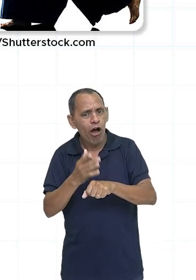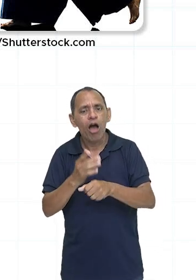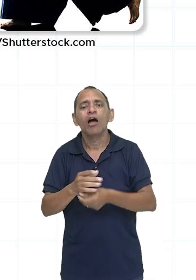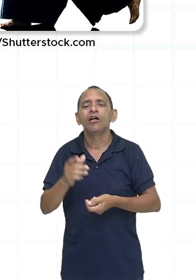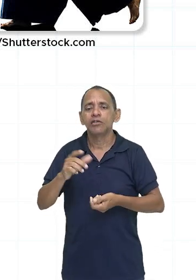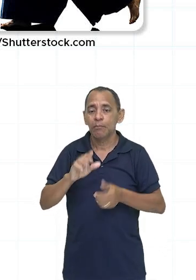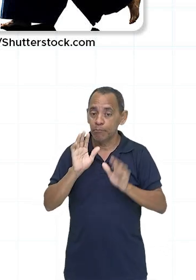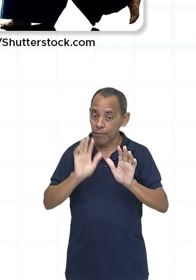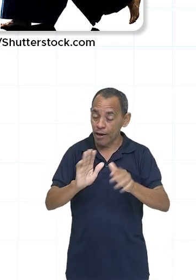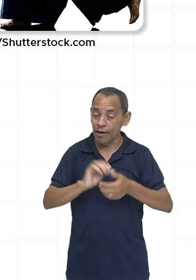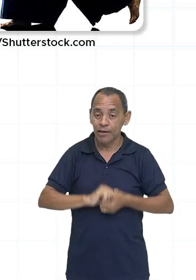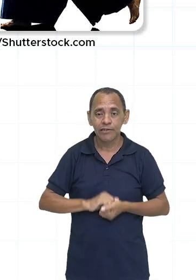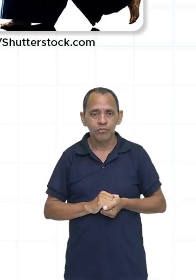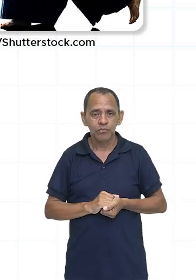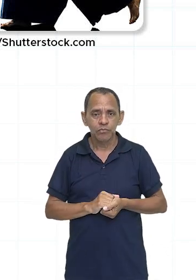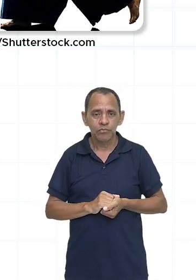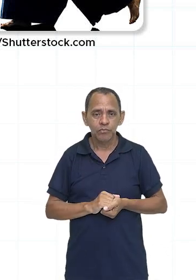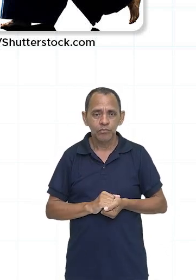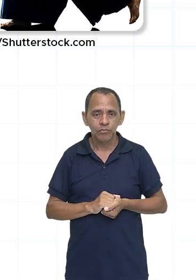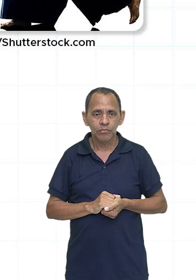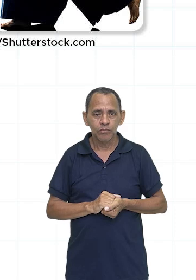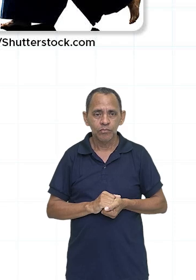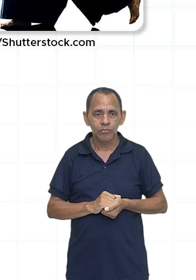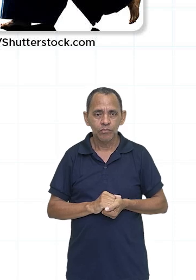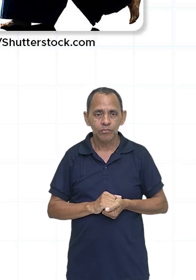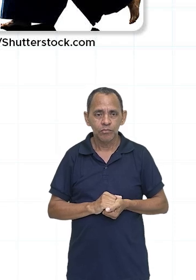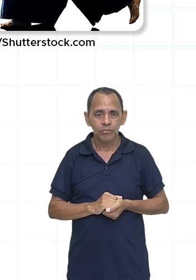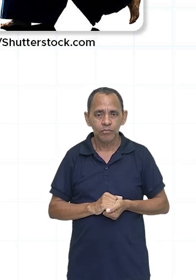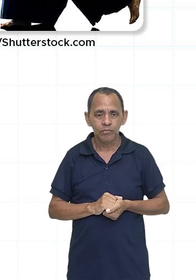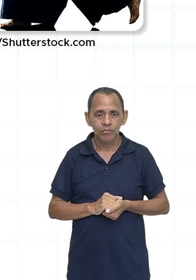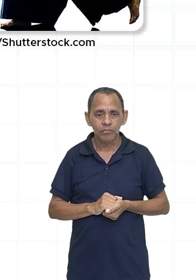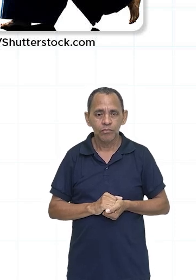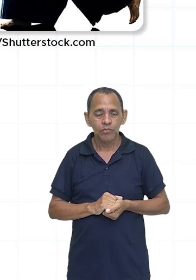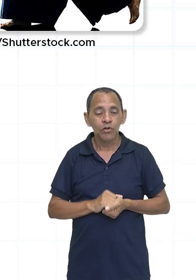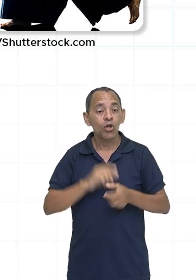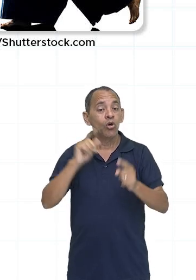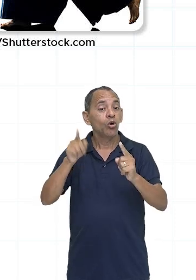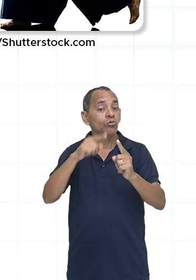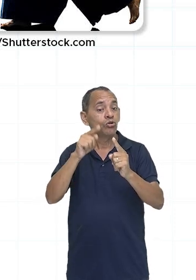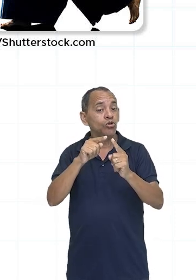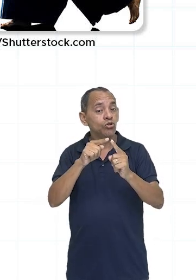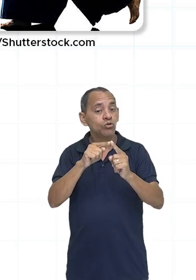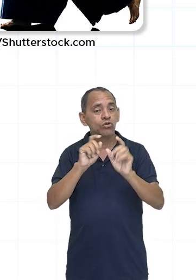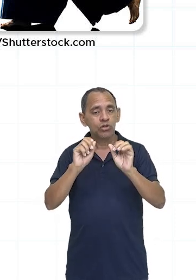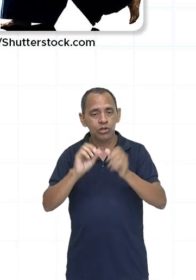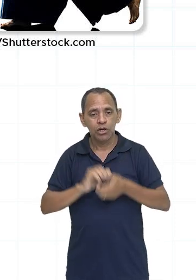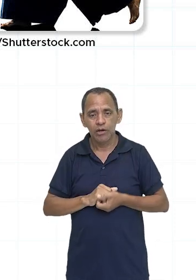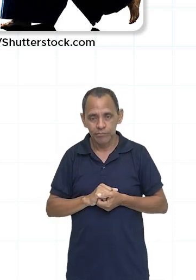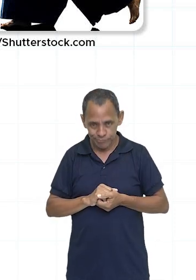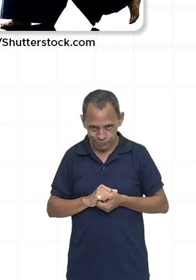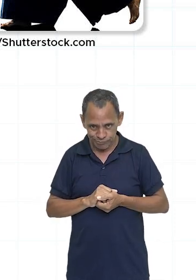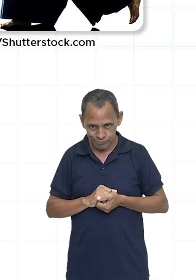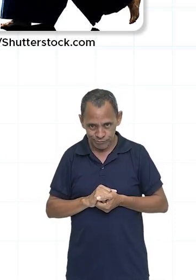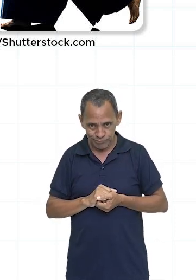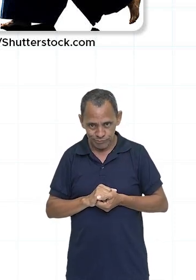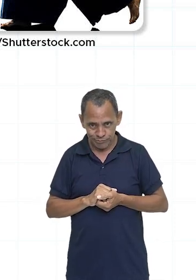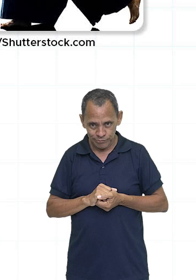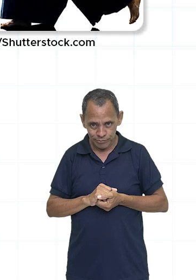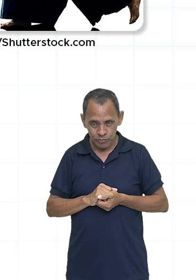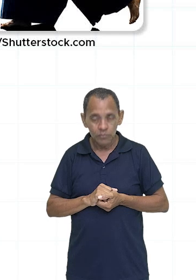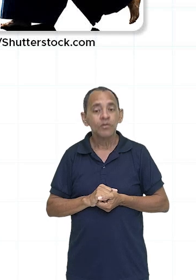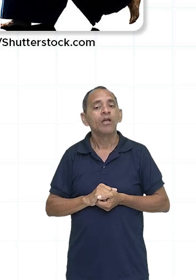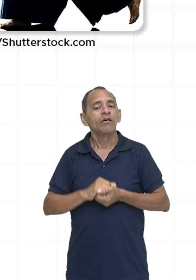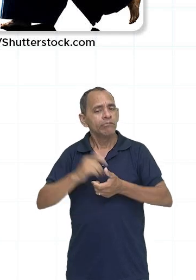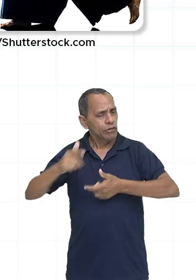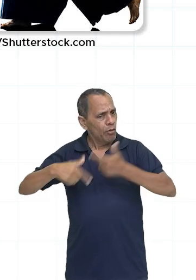de verdade, tá bom? O Kendo, o objetivo é trabalhar o caráter do indivíduo através da prática